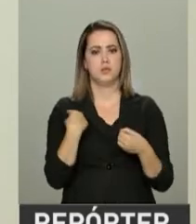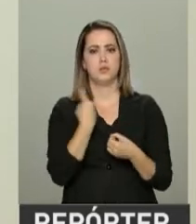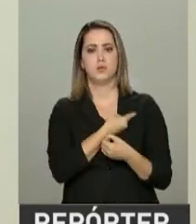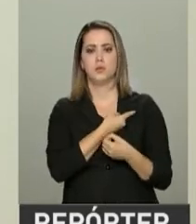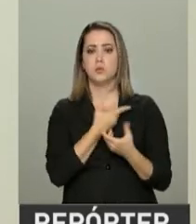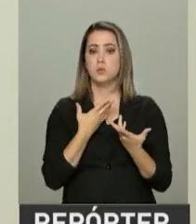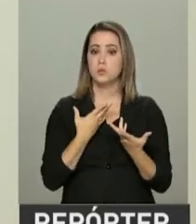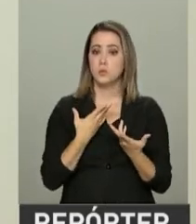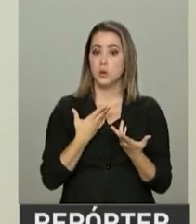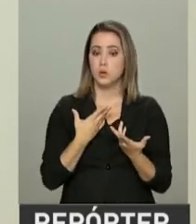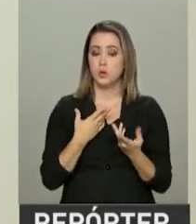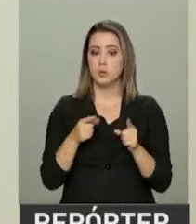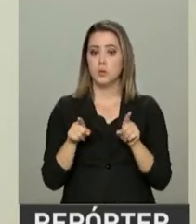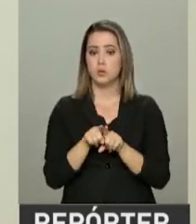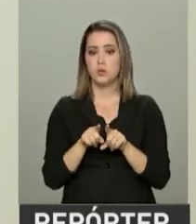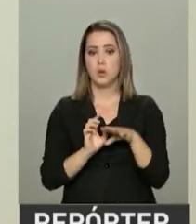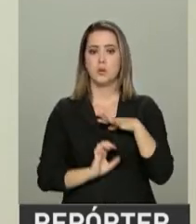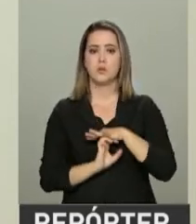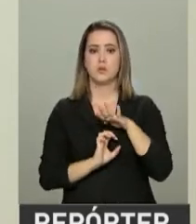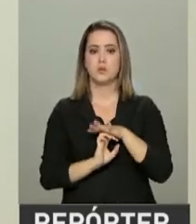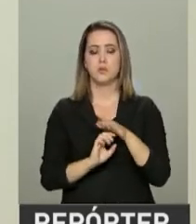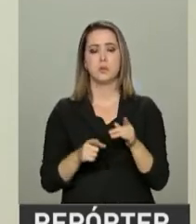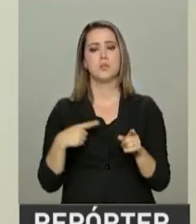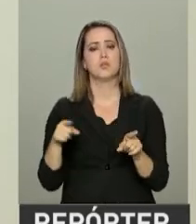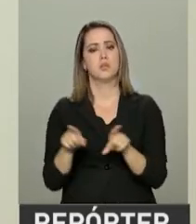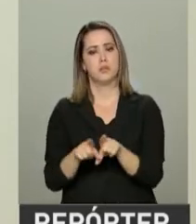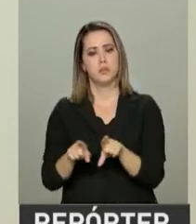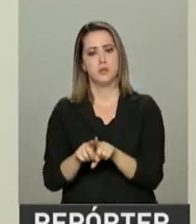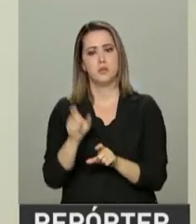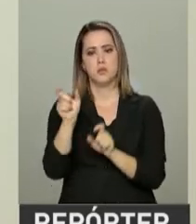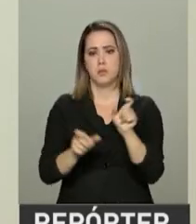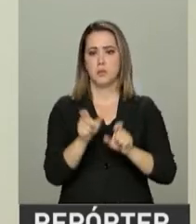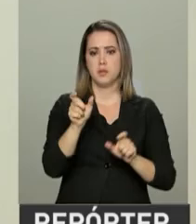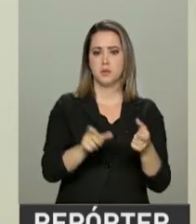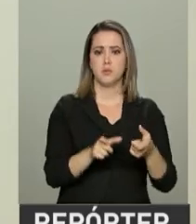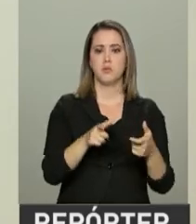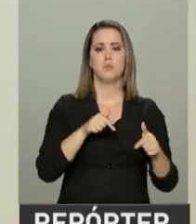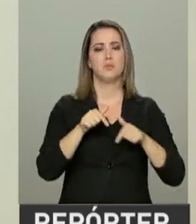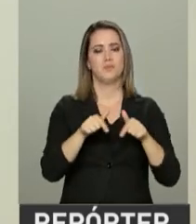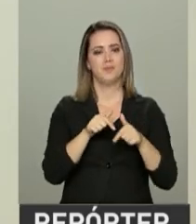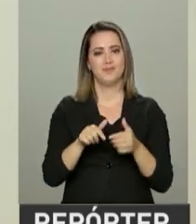ganhamos como empresário, como renda, mas aumenta também os empregos, então ganha muita gente.